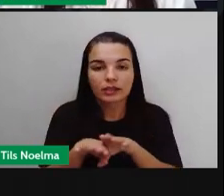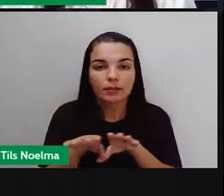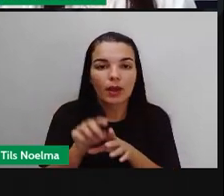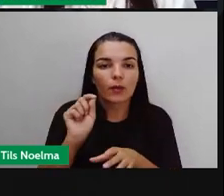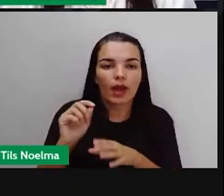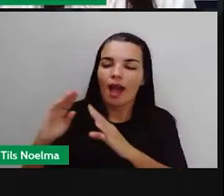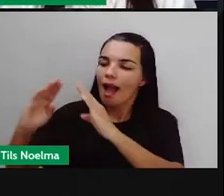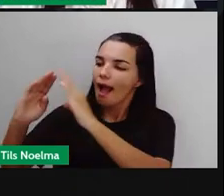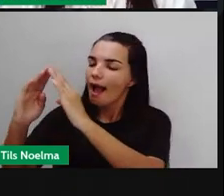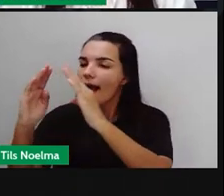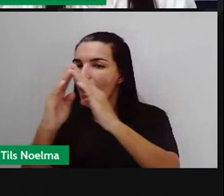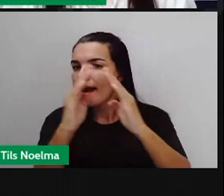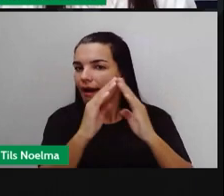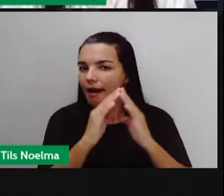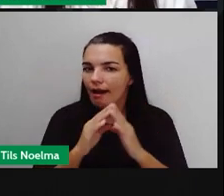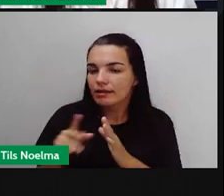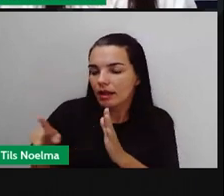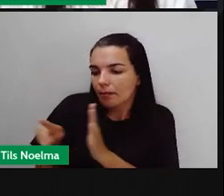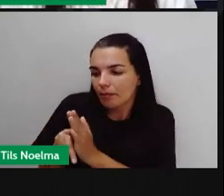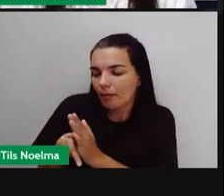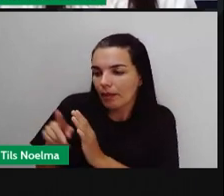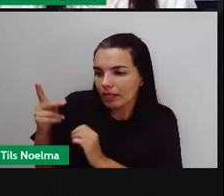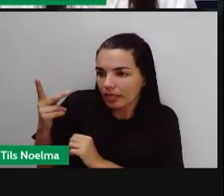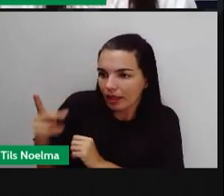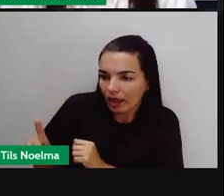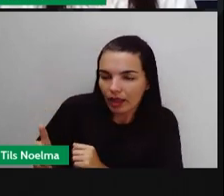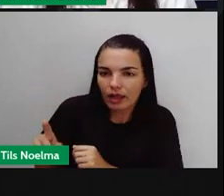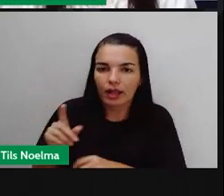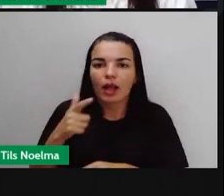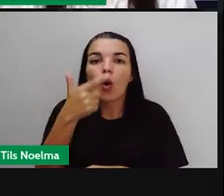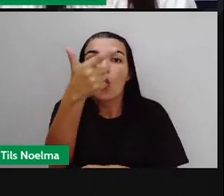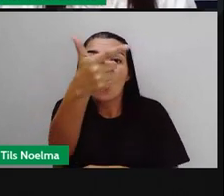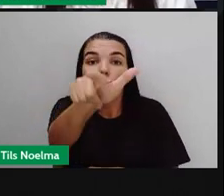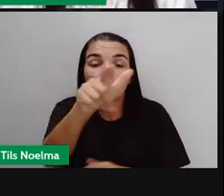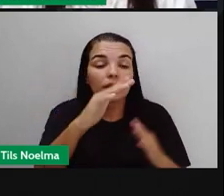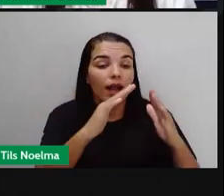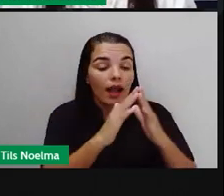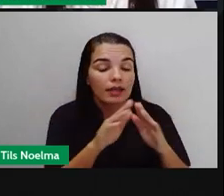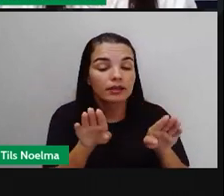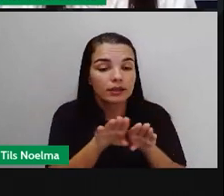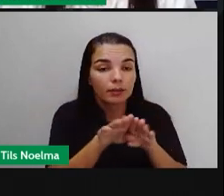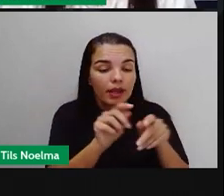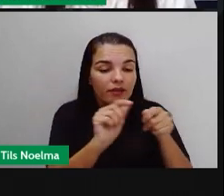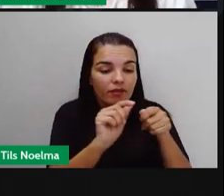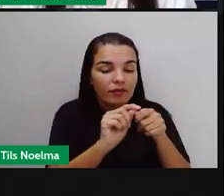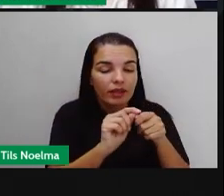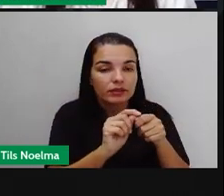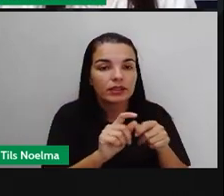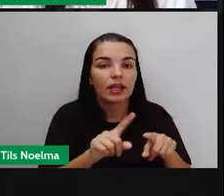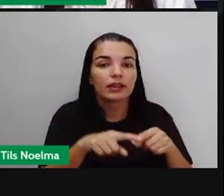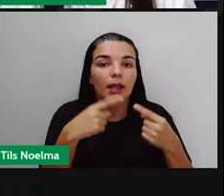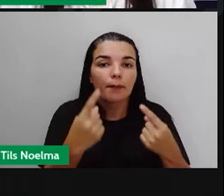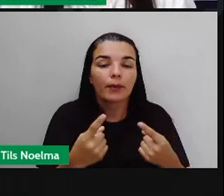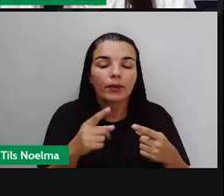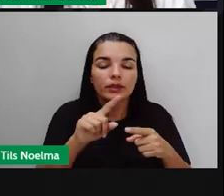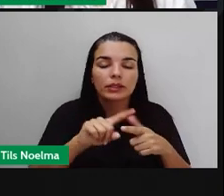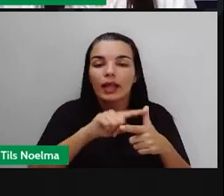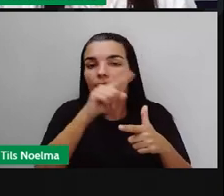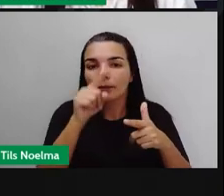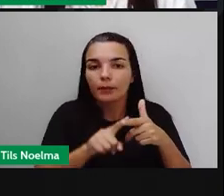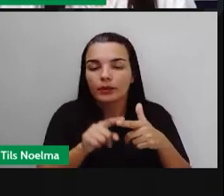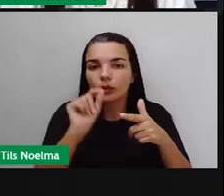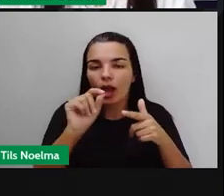e a casa que ela morava, posteriormente uma casa que foi feita por ela, e depois o palácio que foi pedido